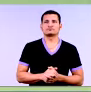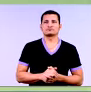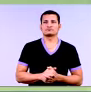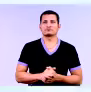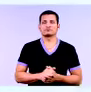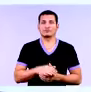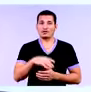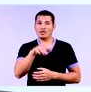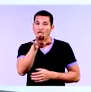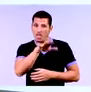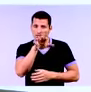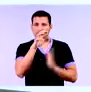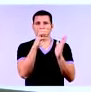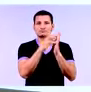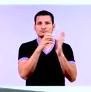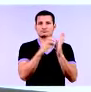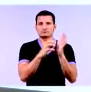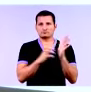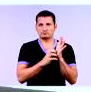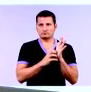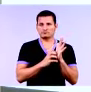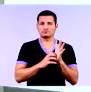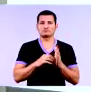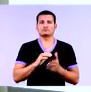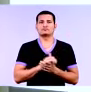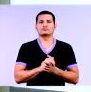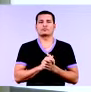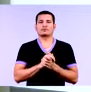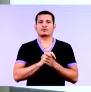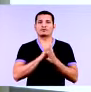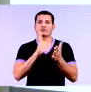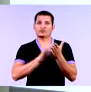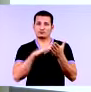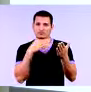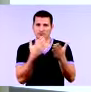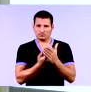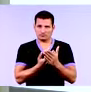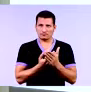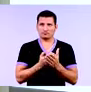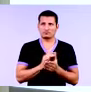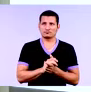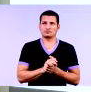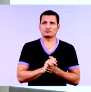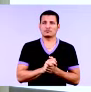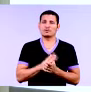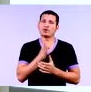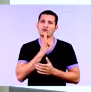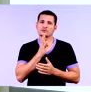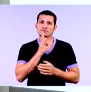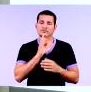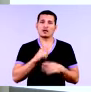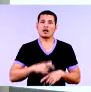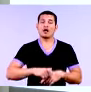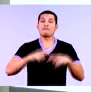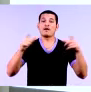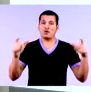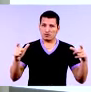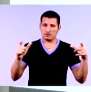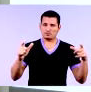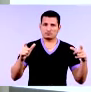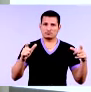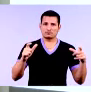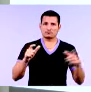Essas características, interpretada, reconhecida pela grande maioria dos browsers e